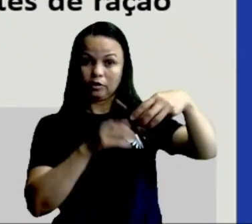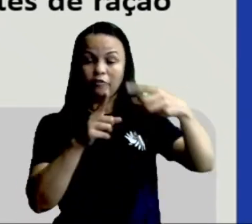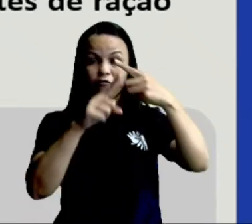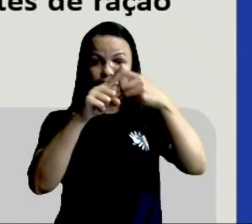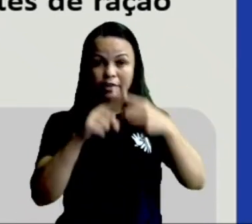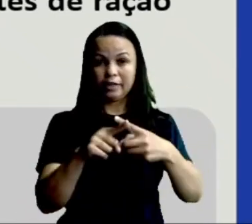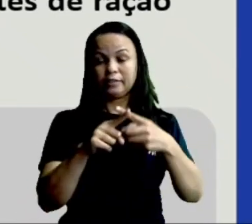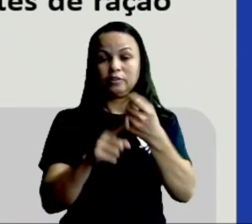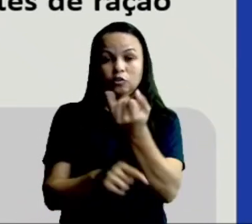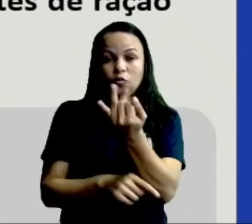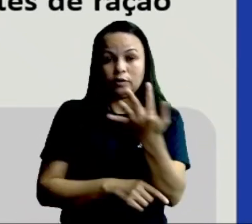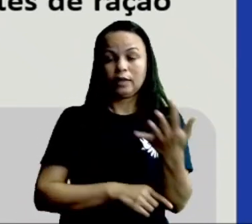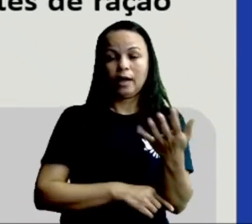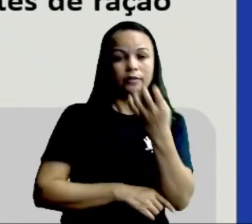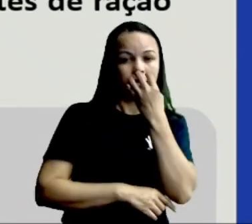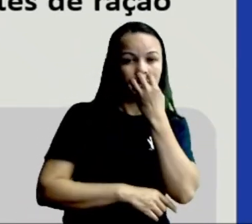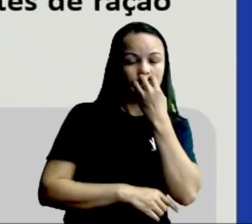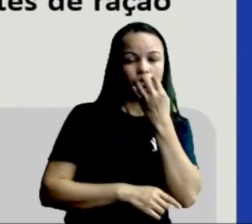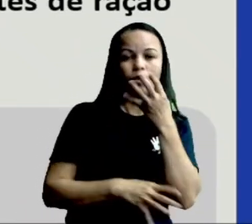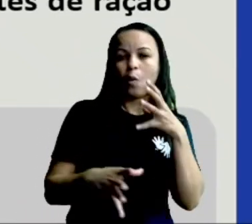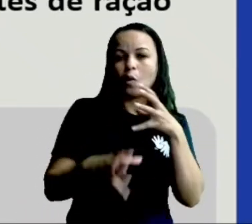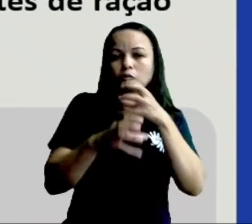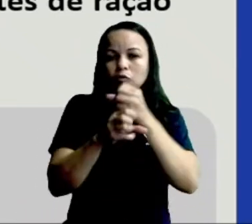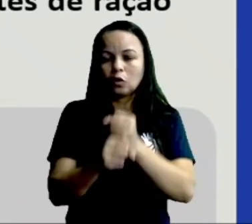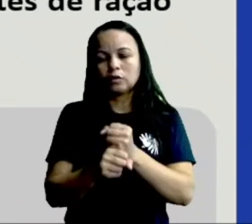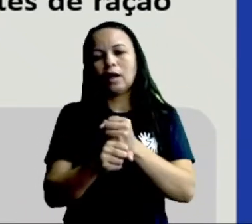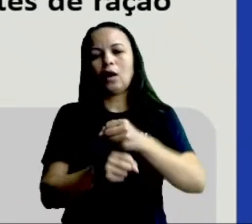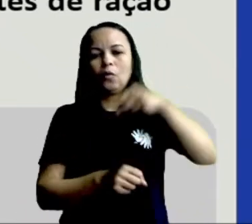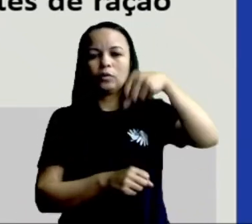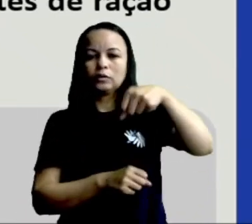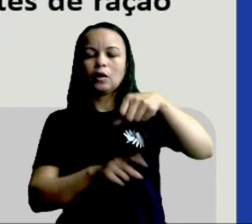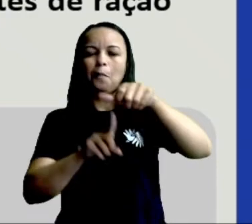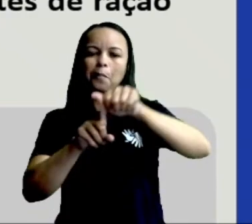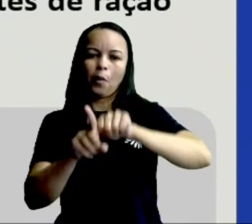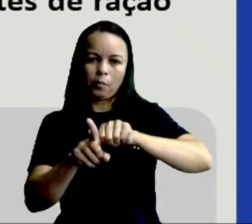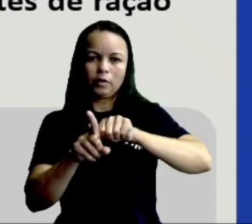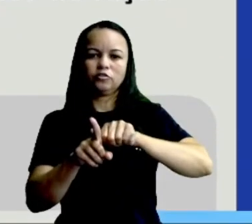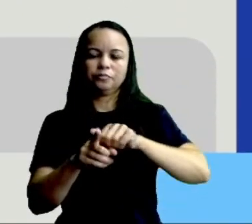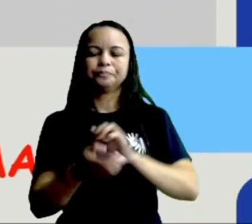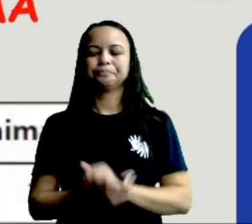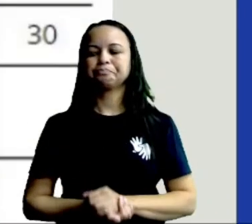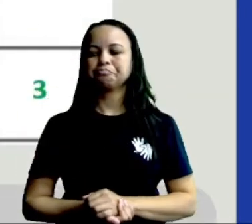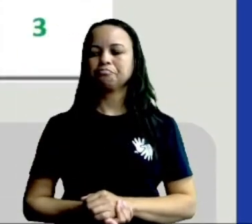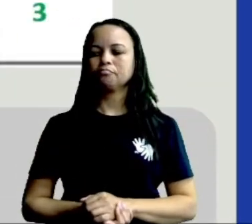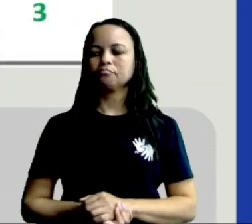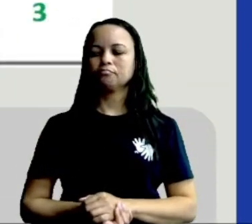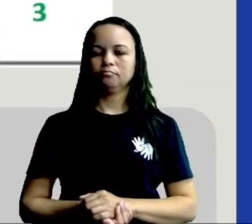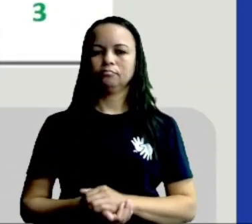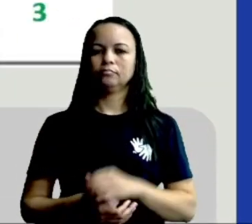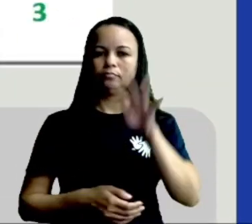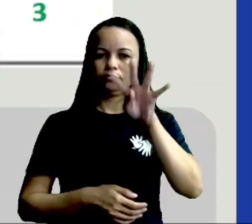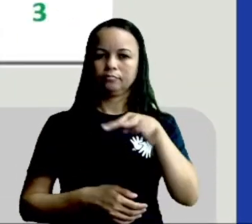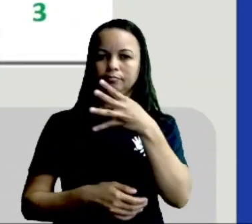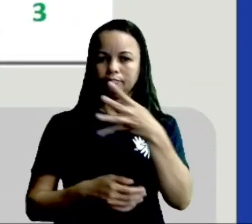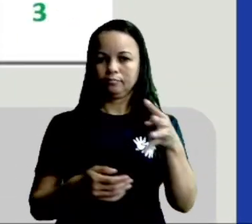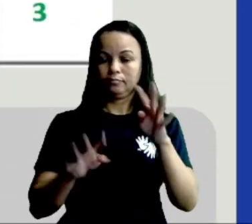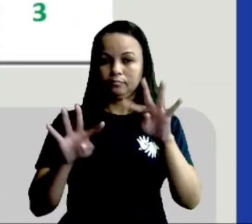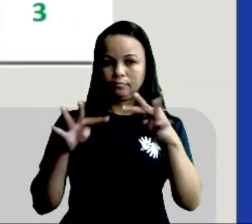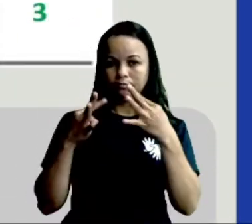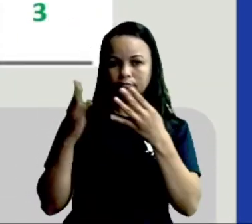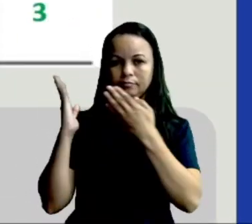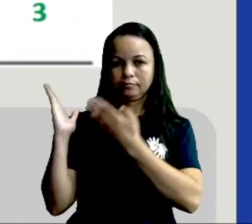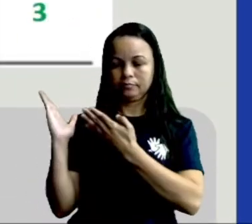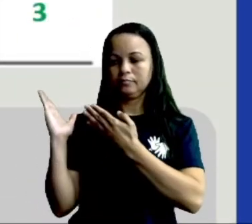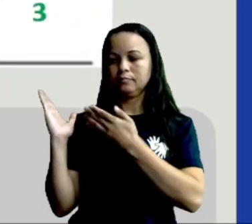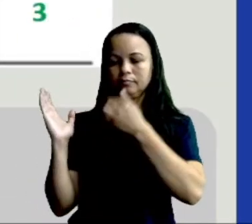vezes quantidade de cachorros igual o total de pacotes de ração por mês. Beleza? Então vamos ver isso aí no quadro. Presta bem atenção,